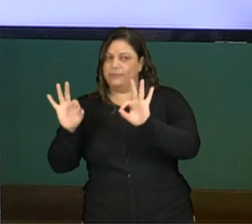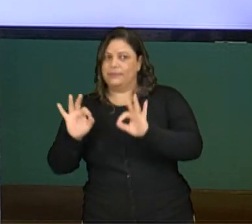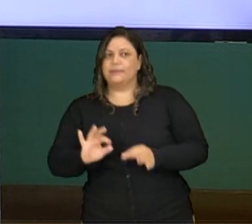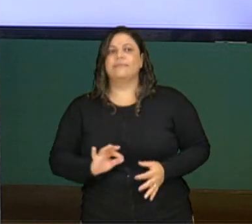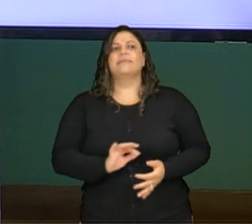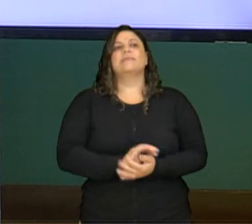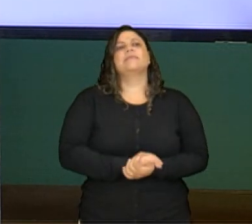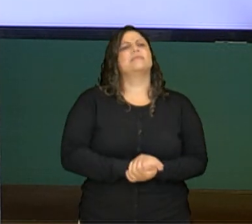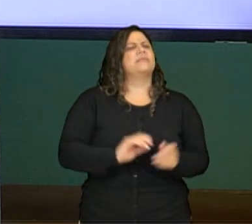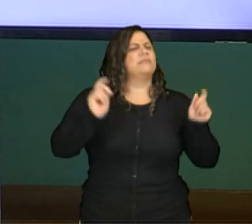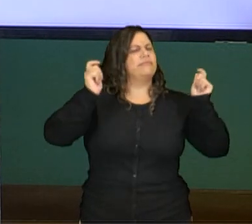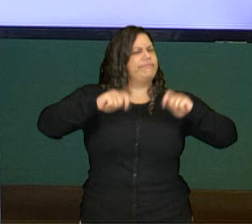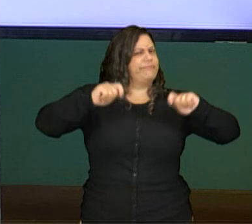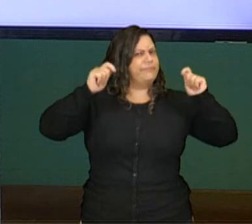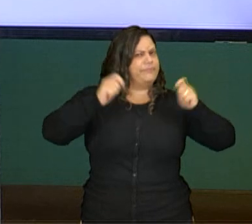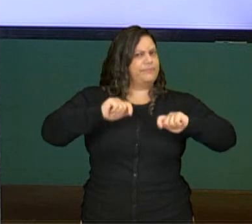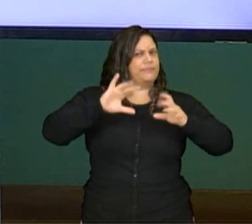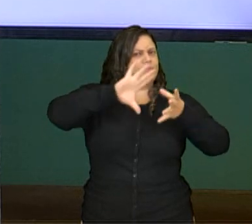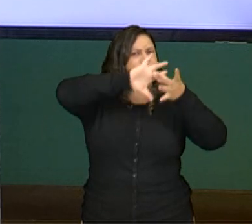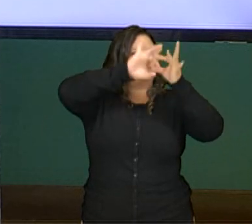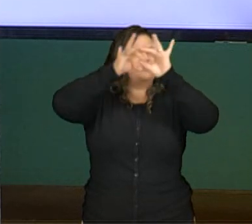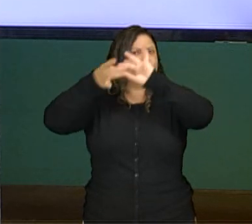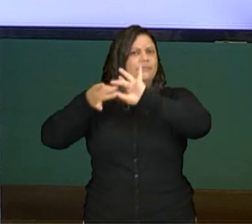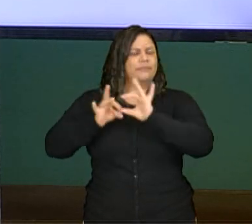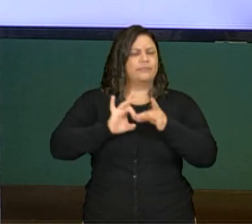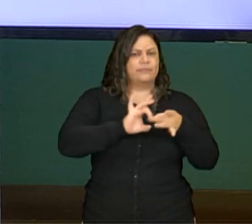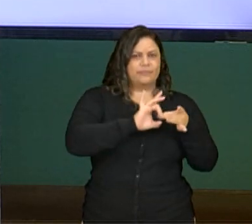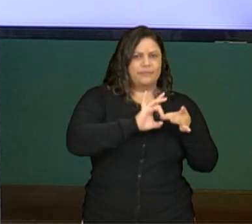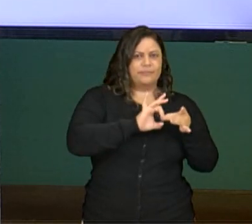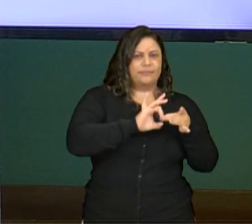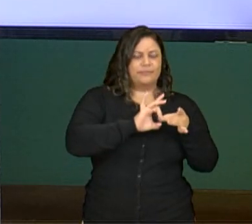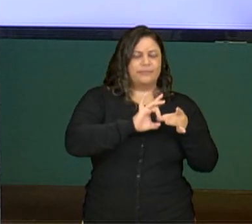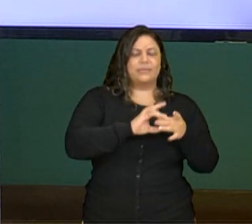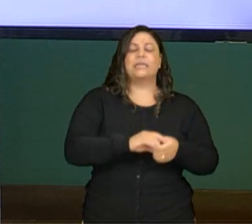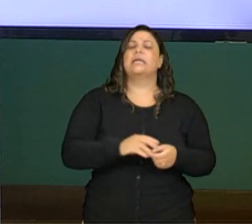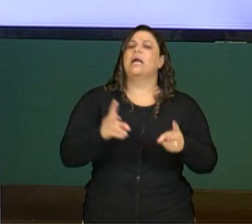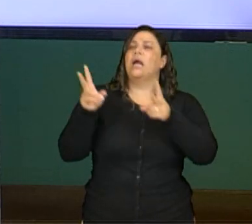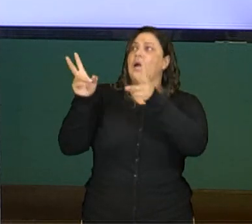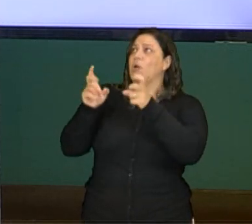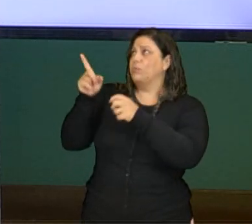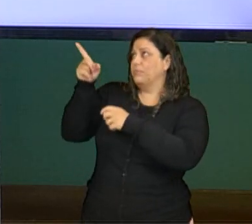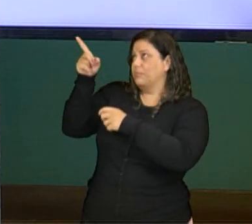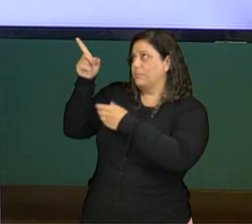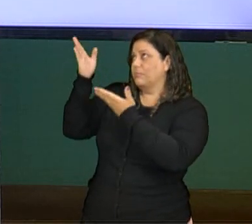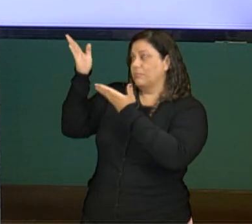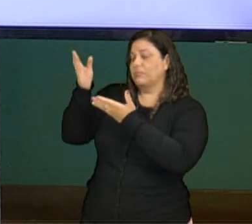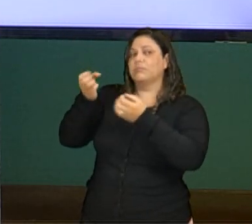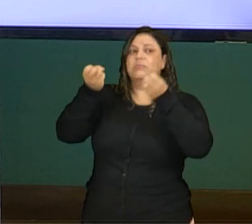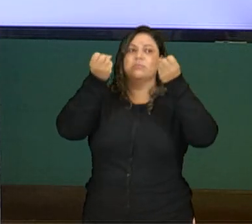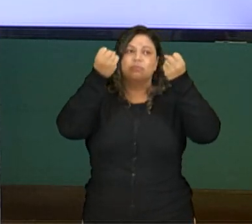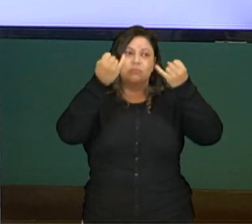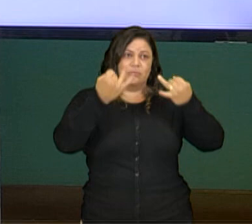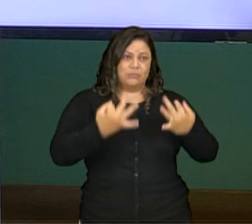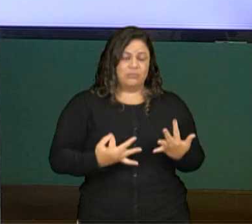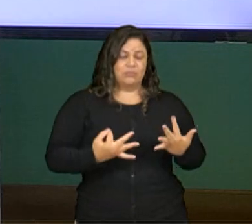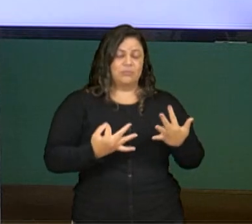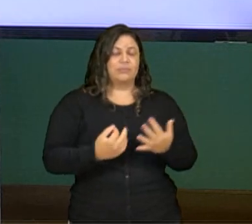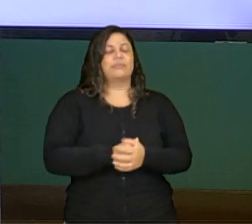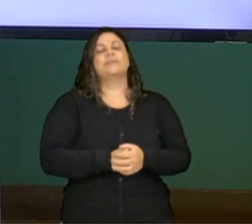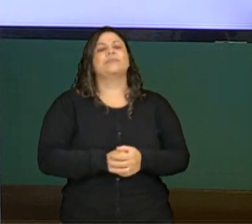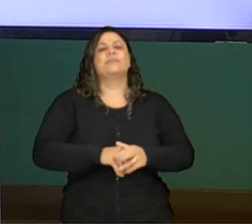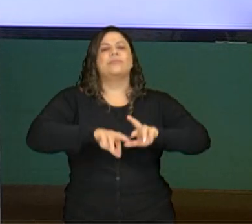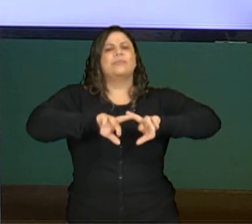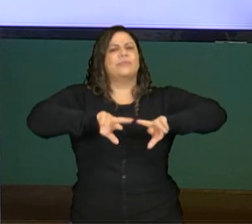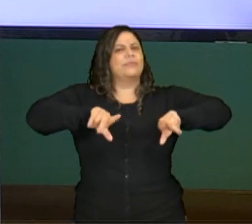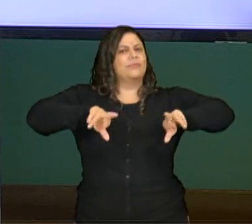de encadeamento do carbono. Veja aqui o que eu acabei de dizer em várias